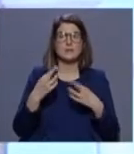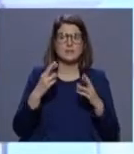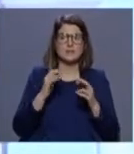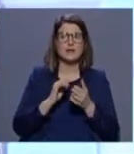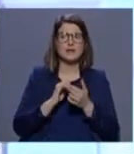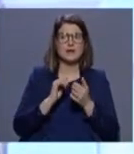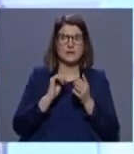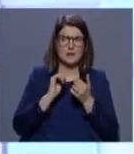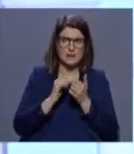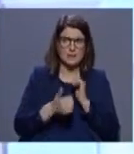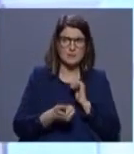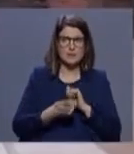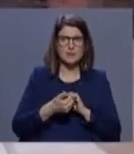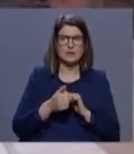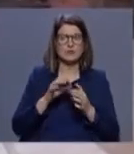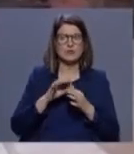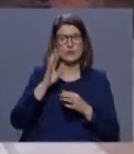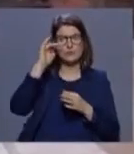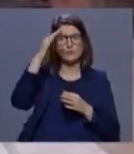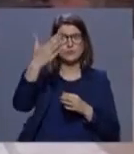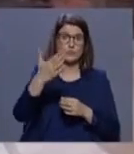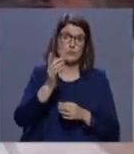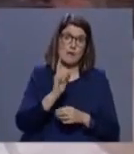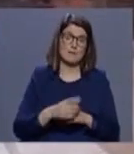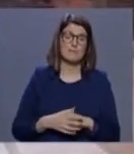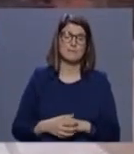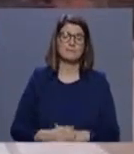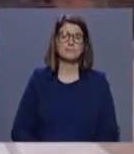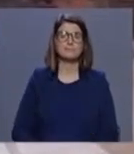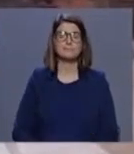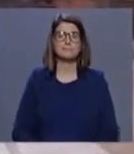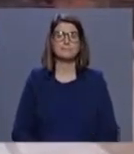readaptar, de facto, a esse futuro que vai ser o nosso.